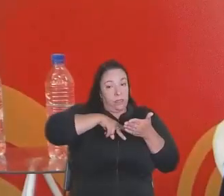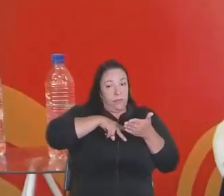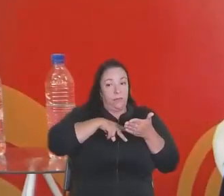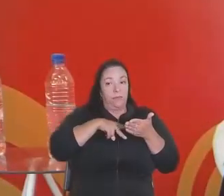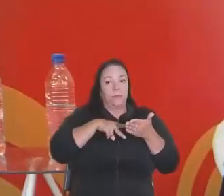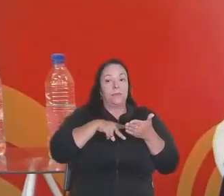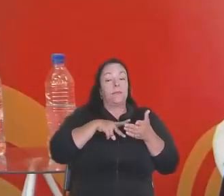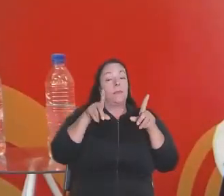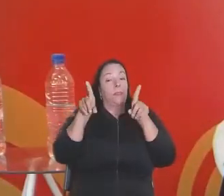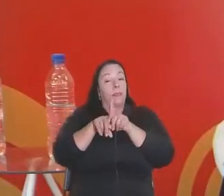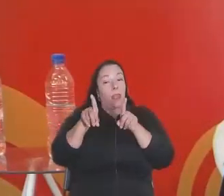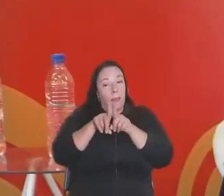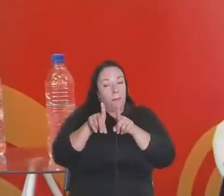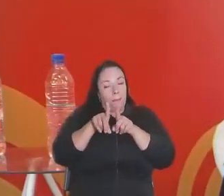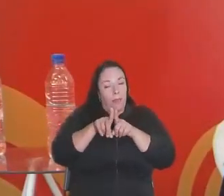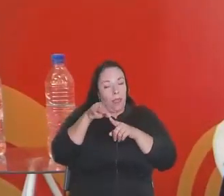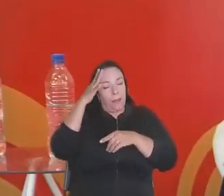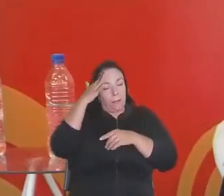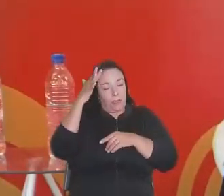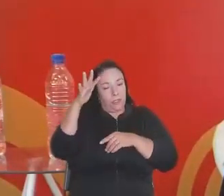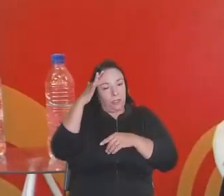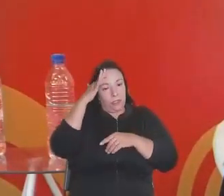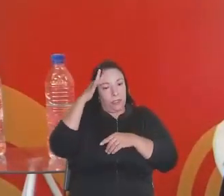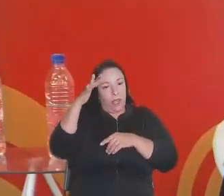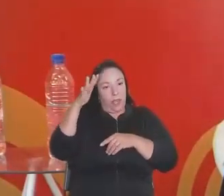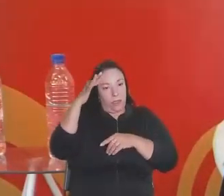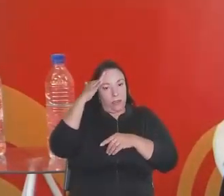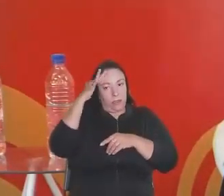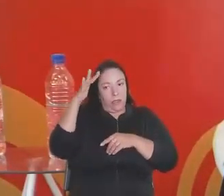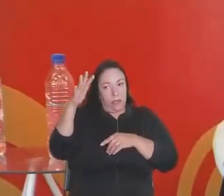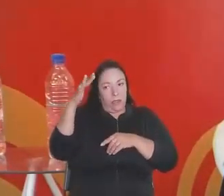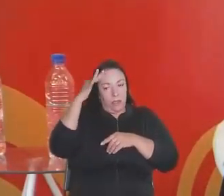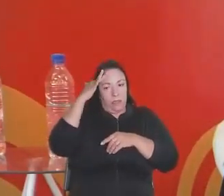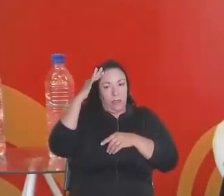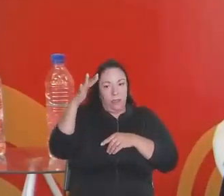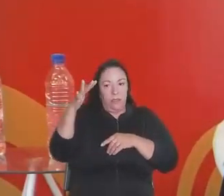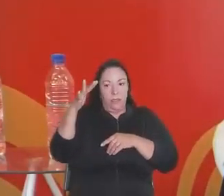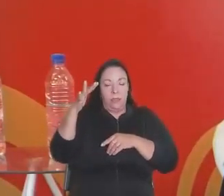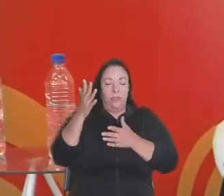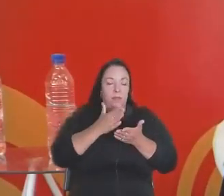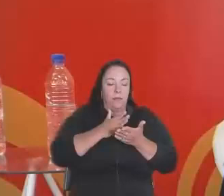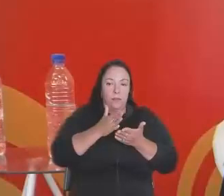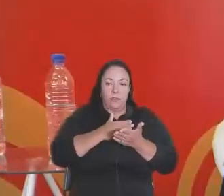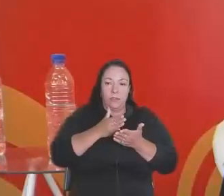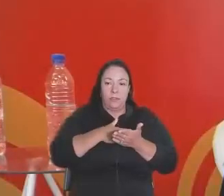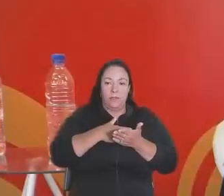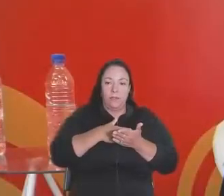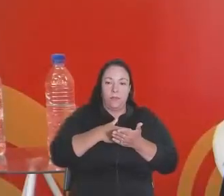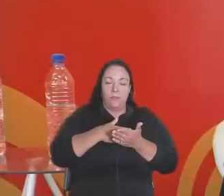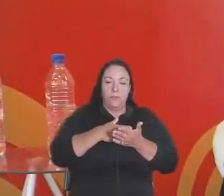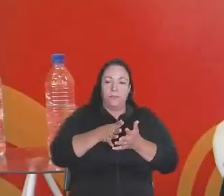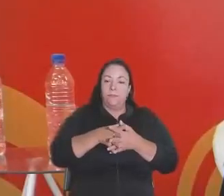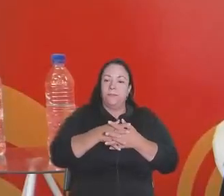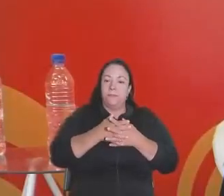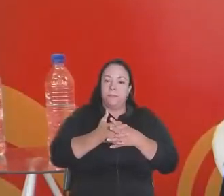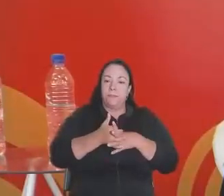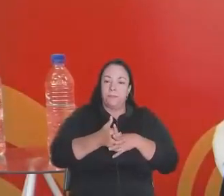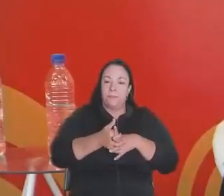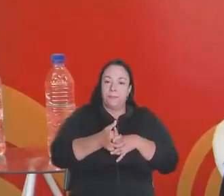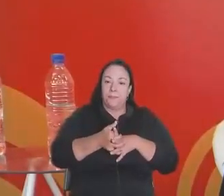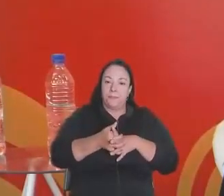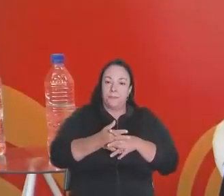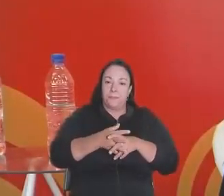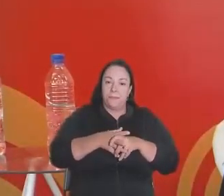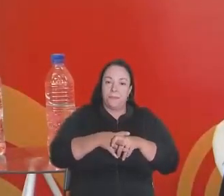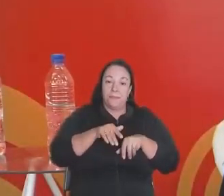e também imaginasse, da cabeça dele, colocasse ali e registrasse no livro. Então, foi dessa forma.